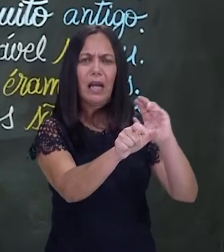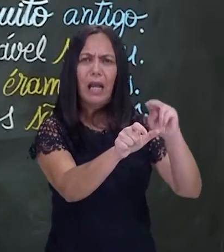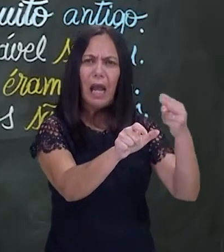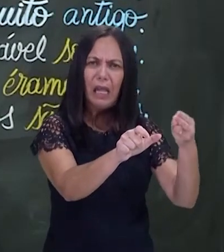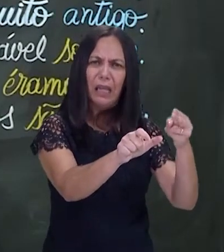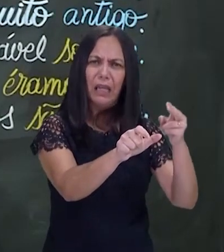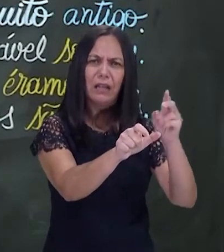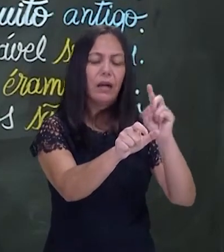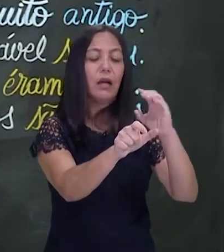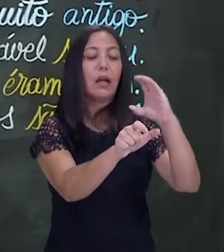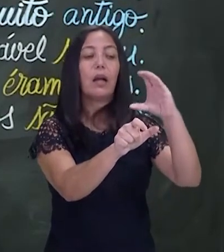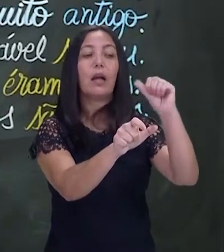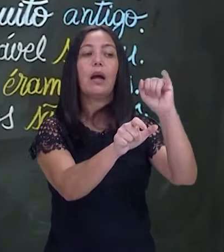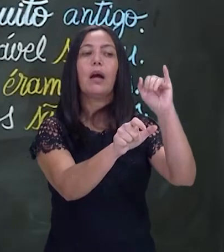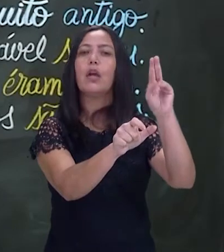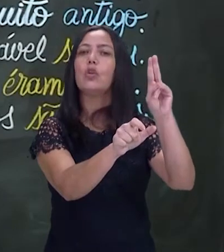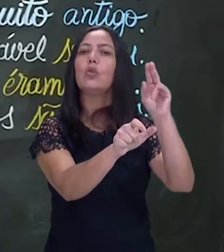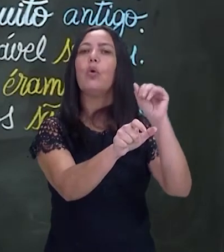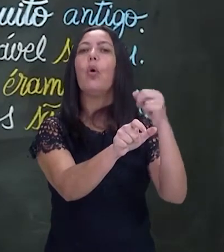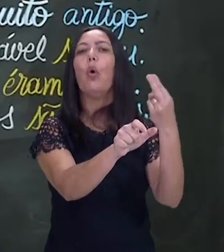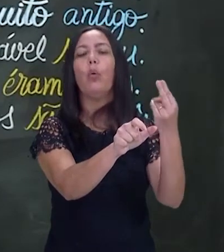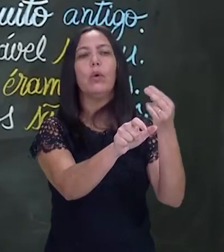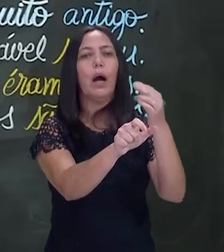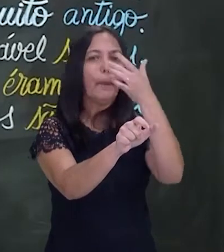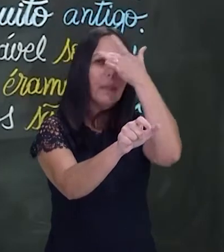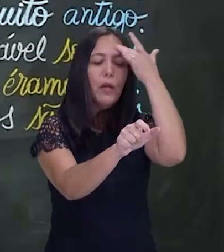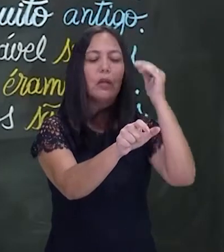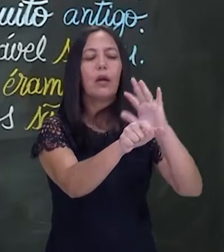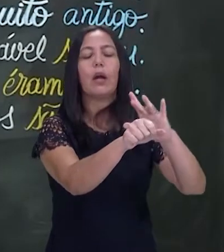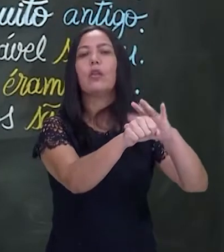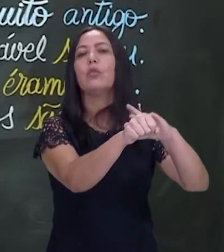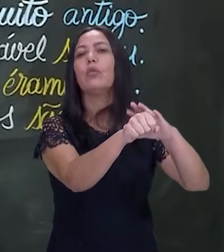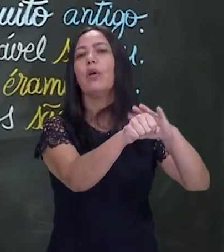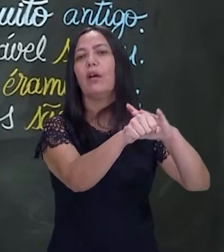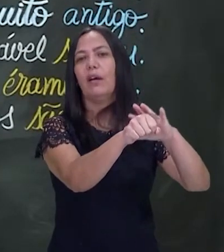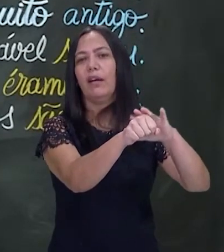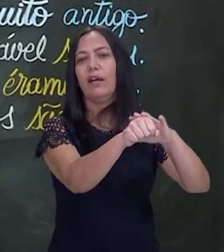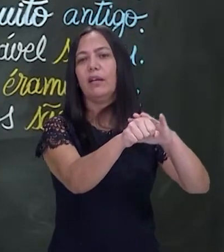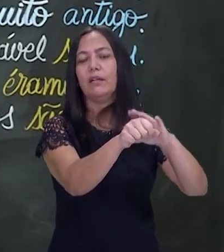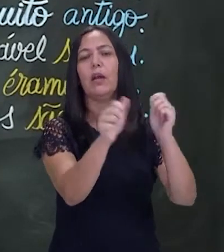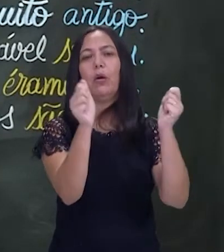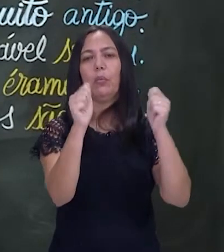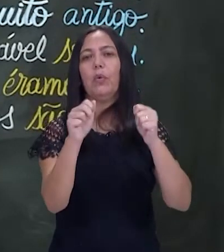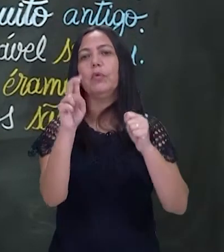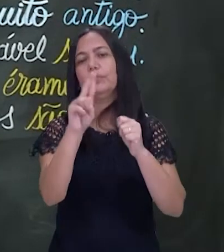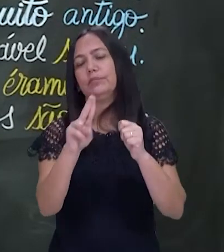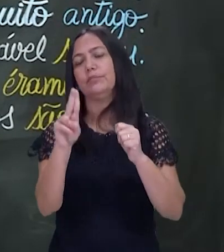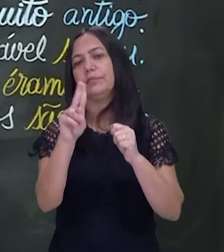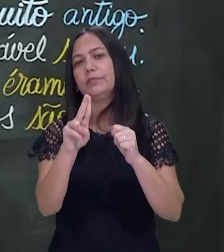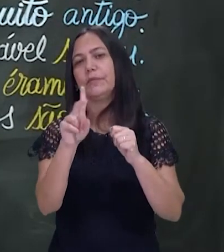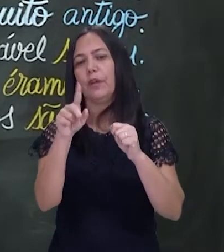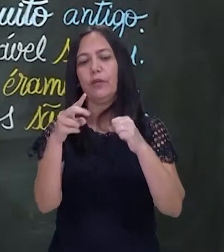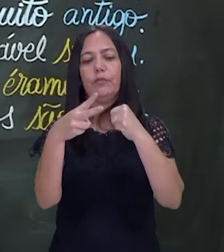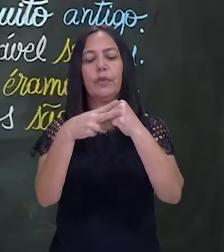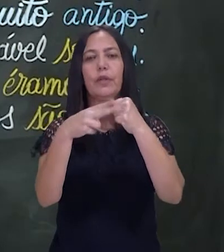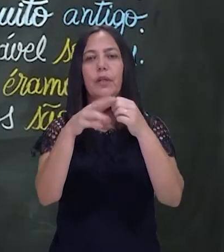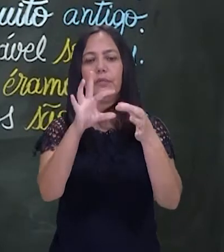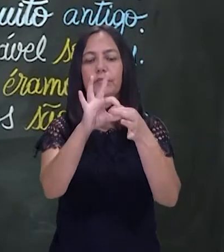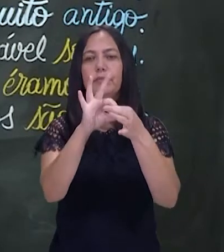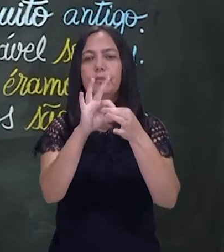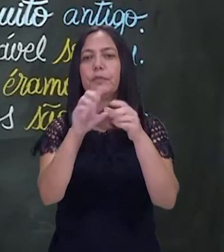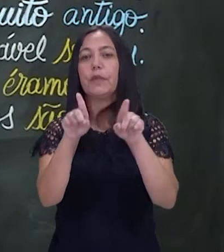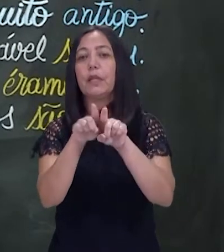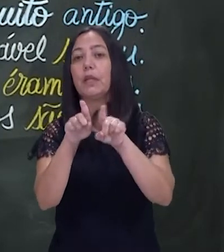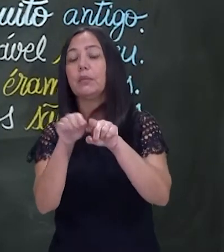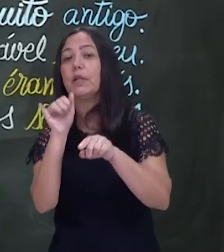alguém, desse sujeito. Então, esse verbo deixa de ser um verbo significativo e passa a ser um verbo de ligação.